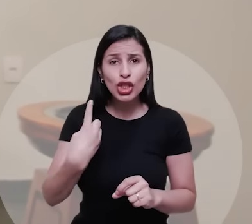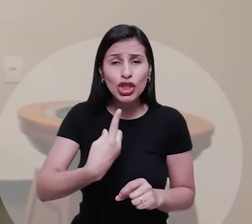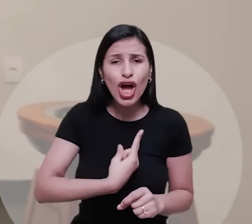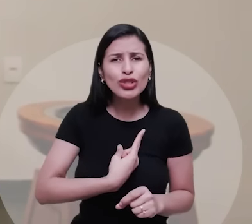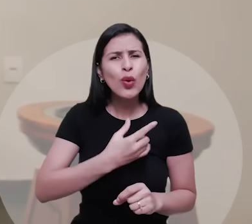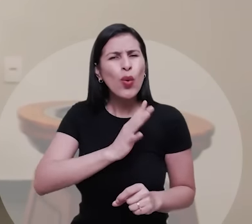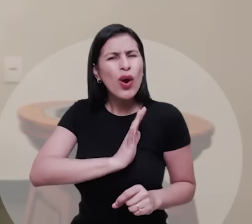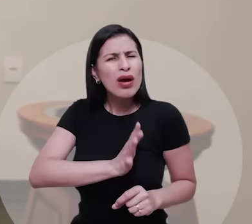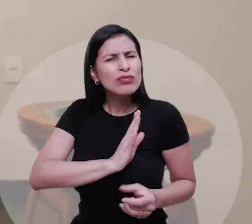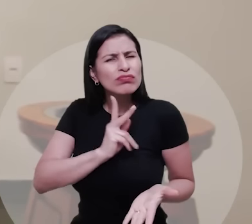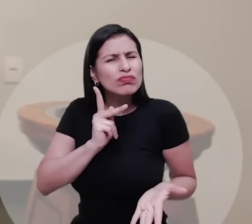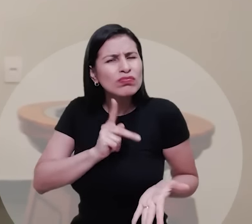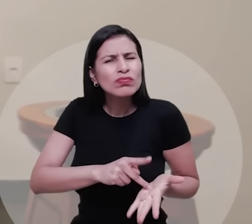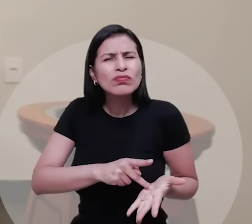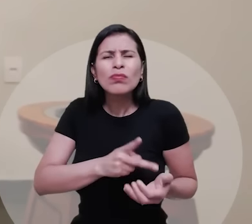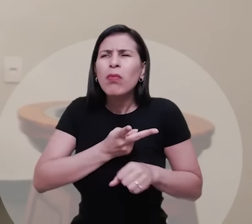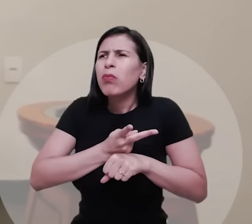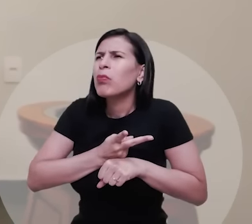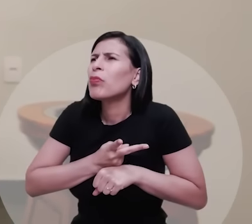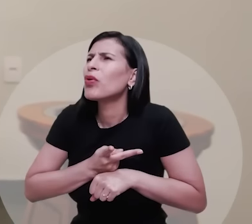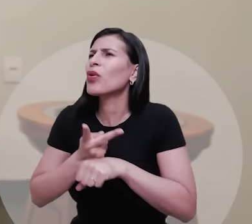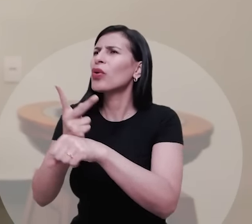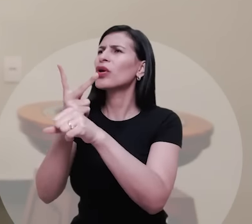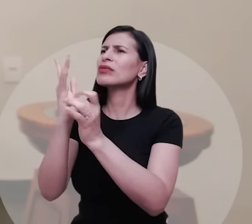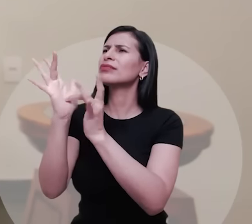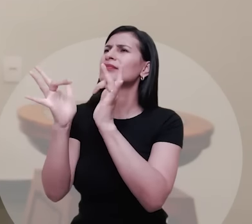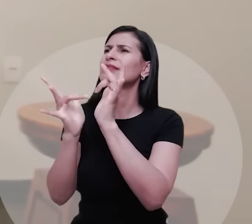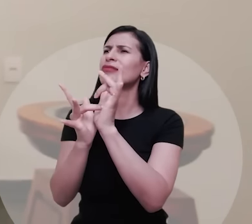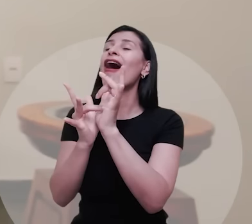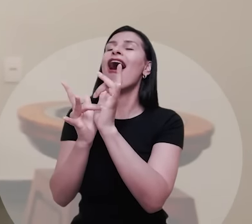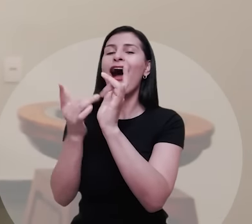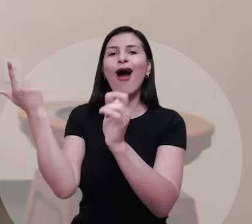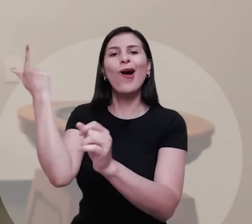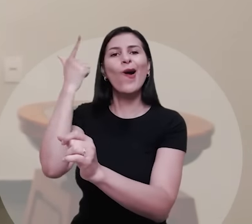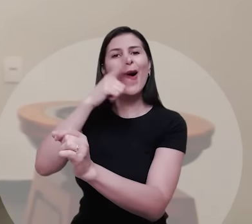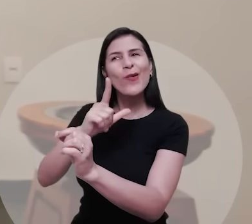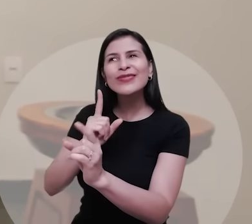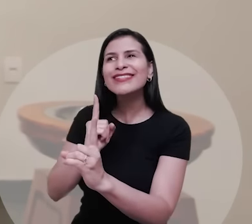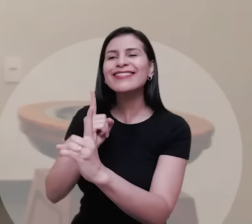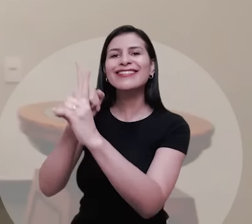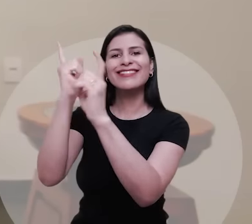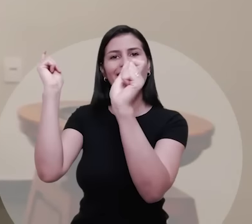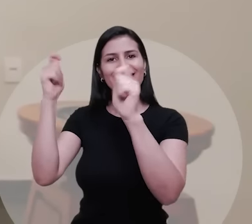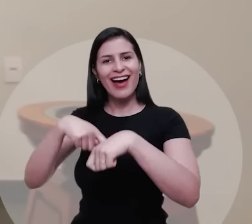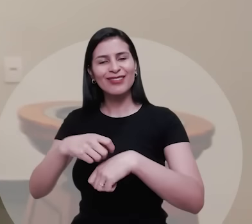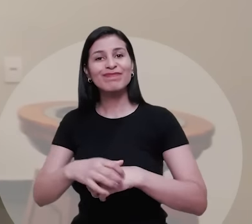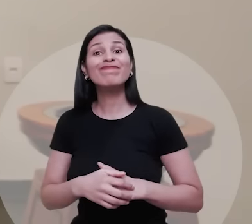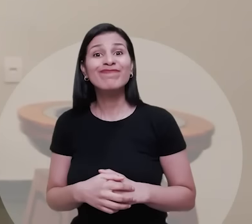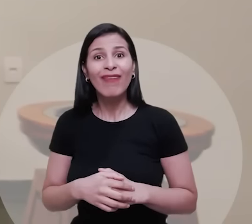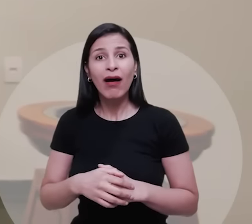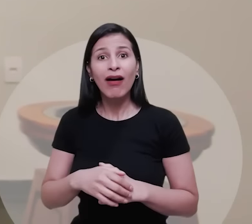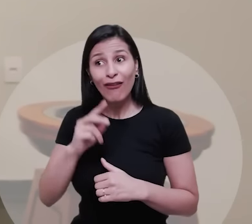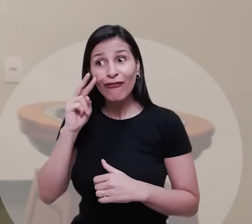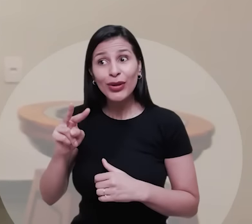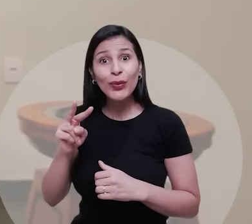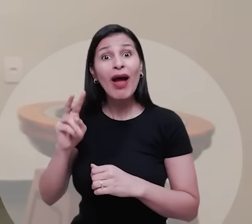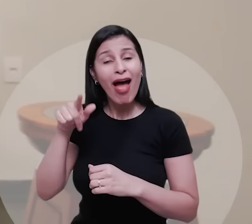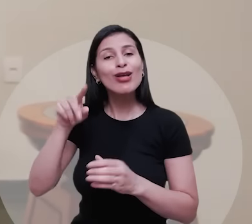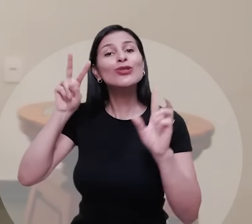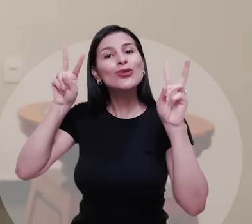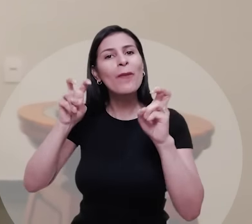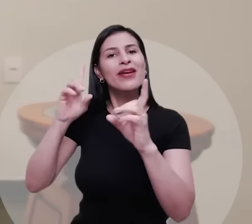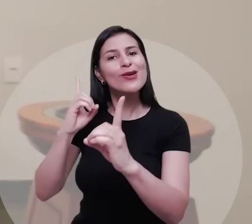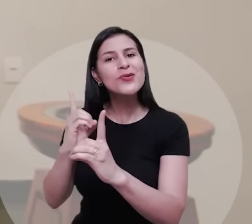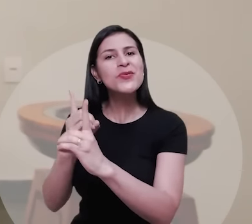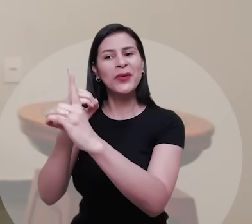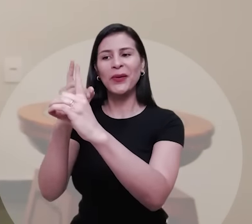verdadeira, nós o encontraremos. Novamente, a ideia do encontro. Não há